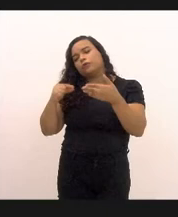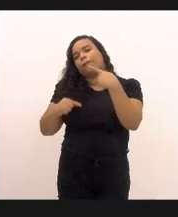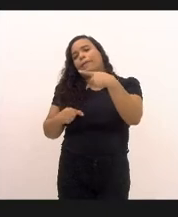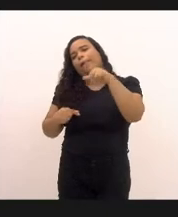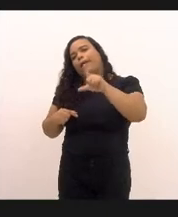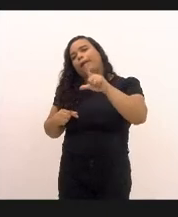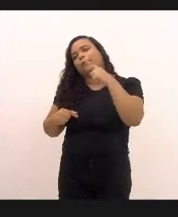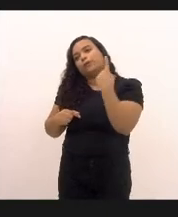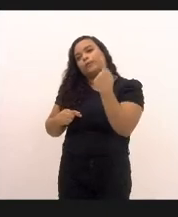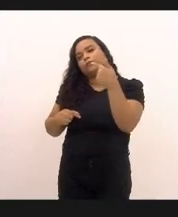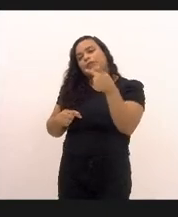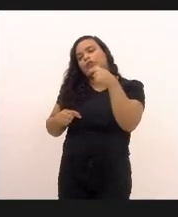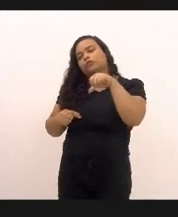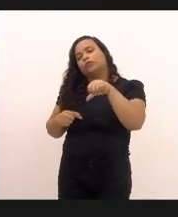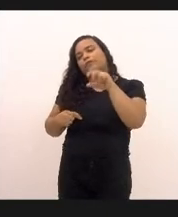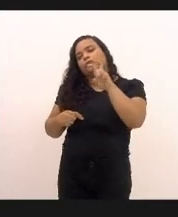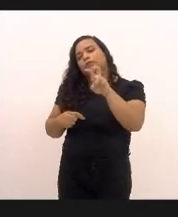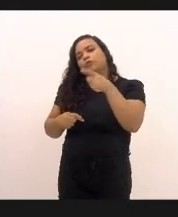1795 de 2019